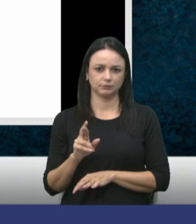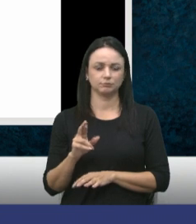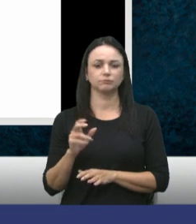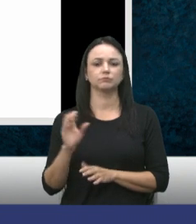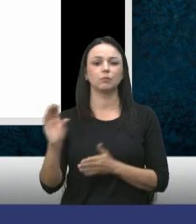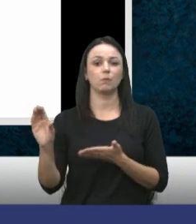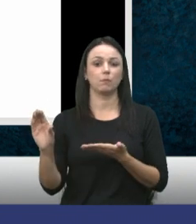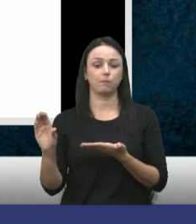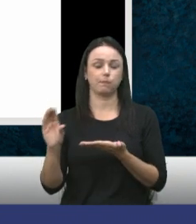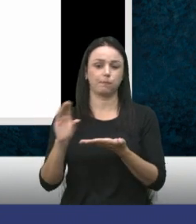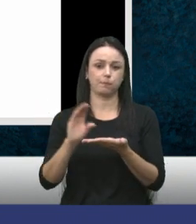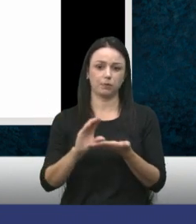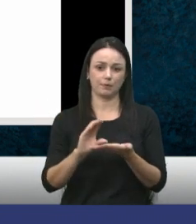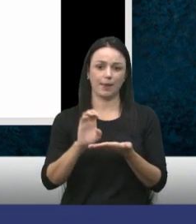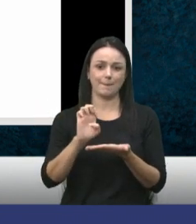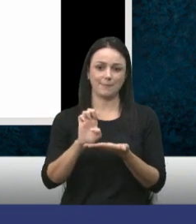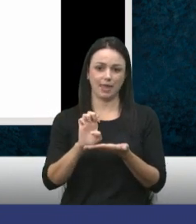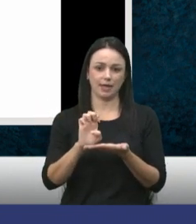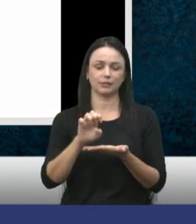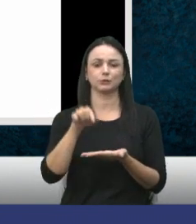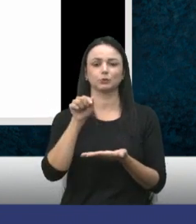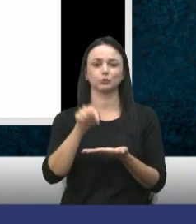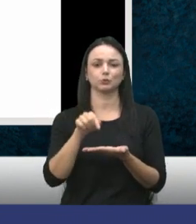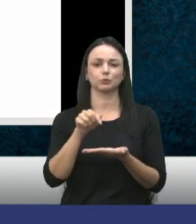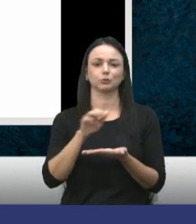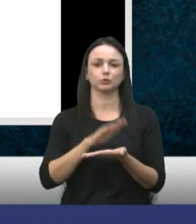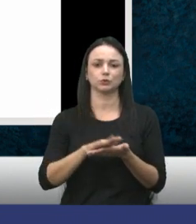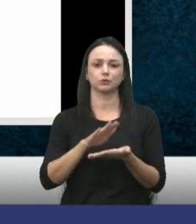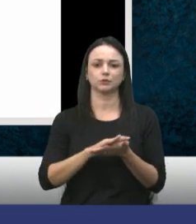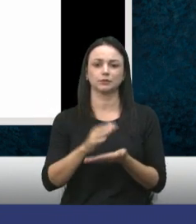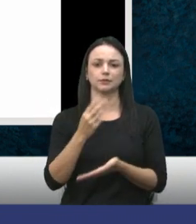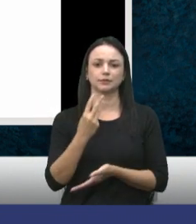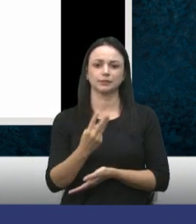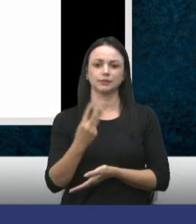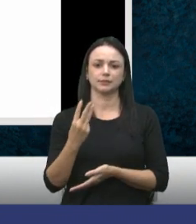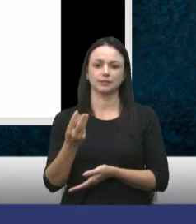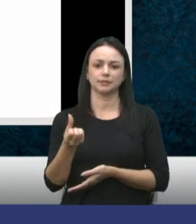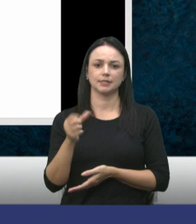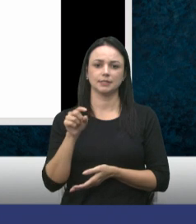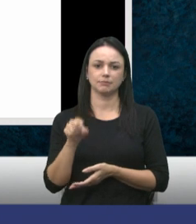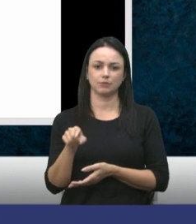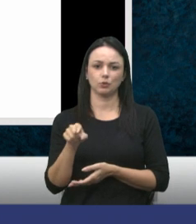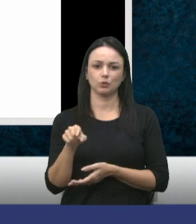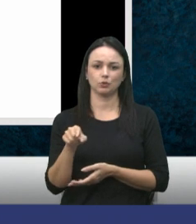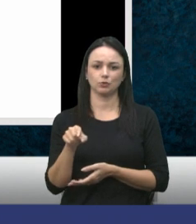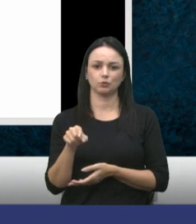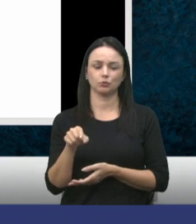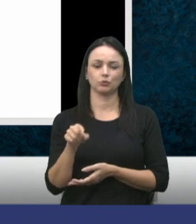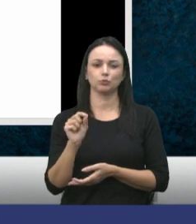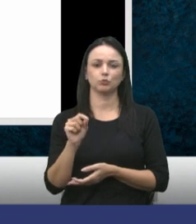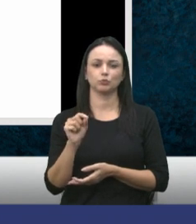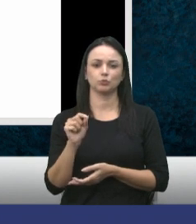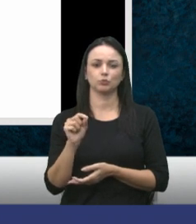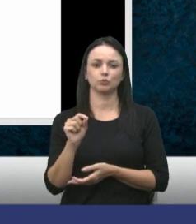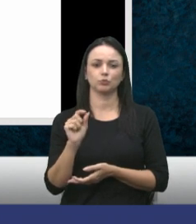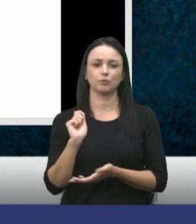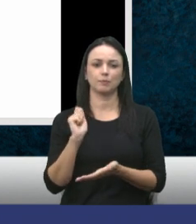empenhado de despesas R$ 336.000, das quais foram